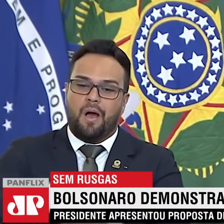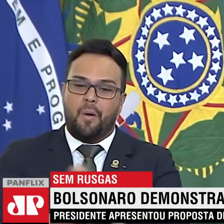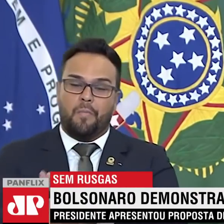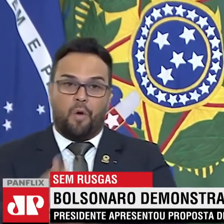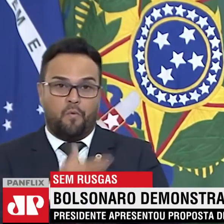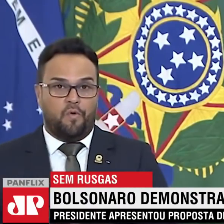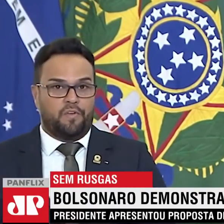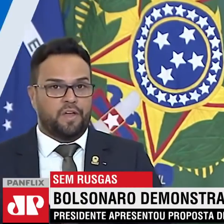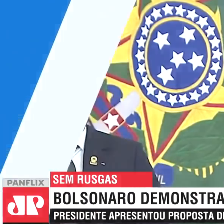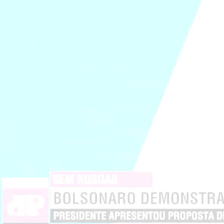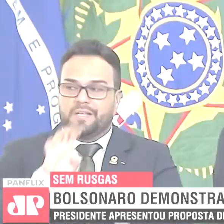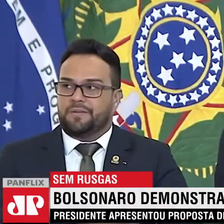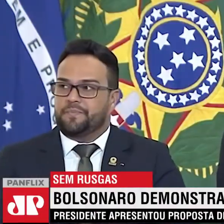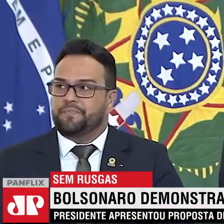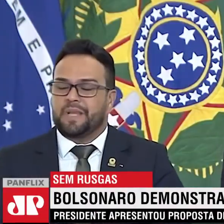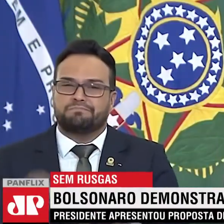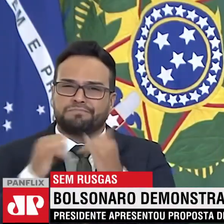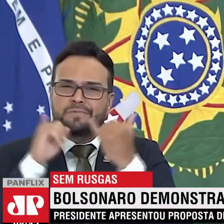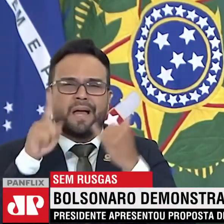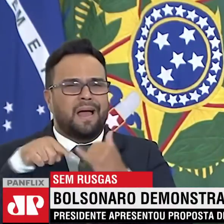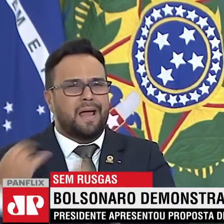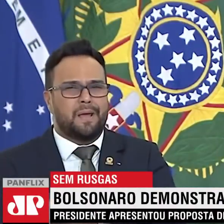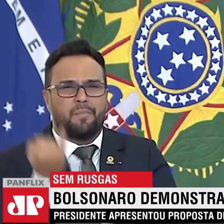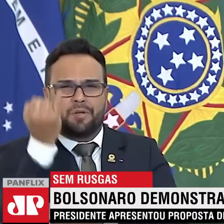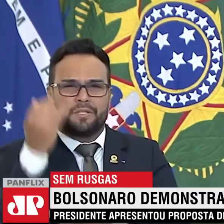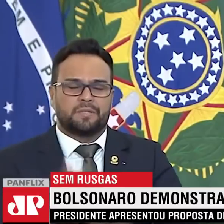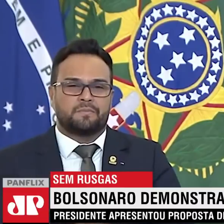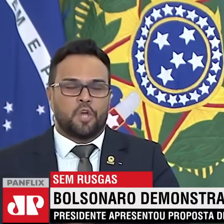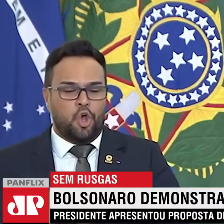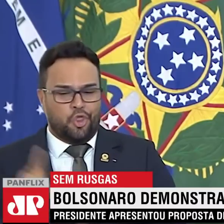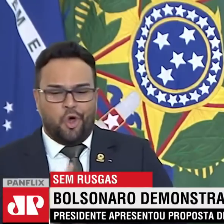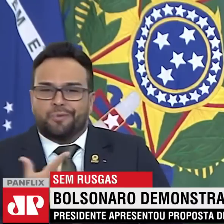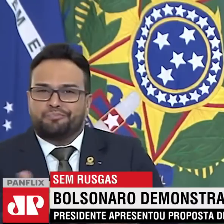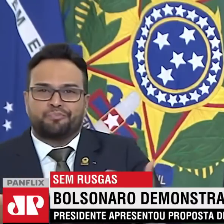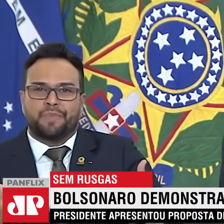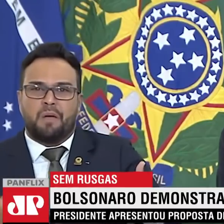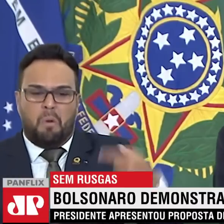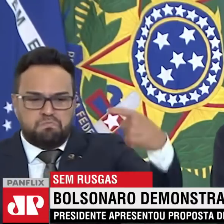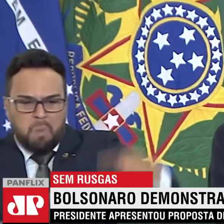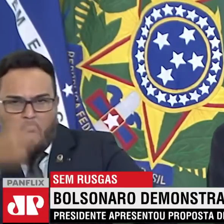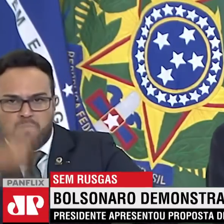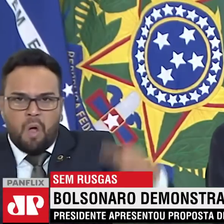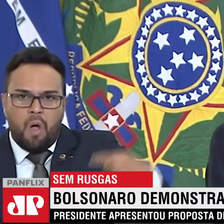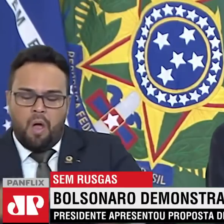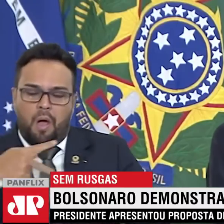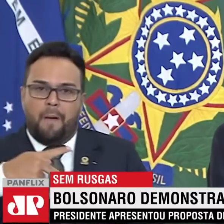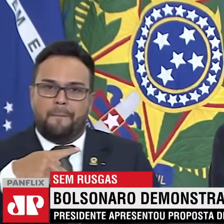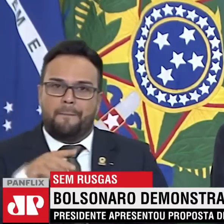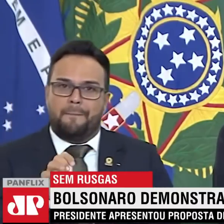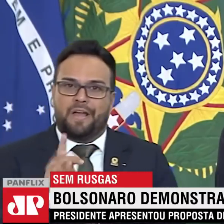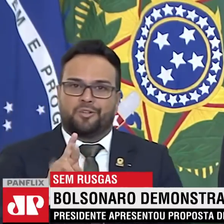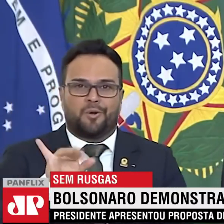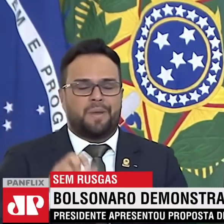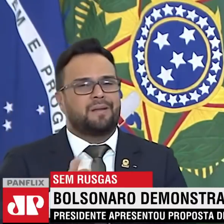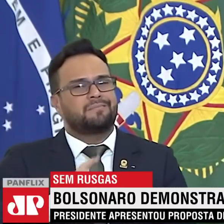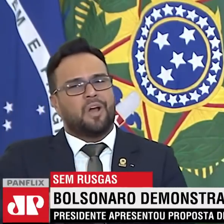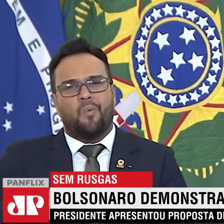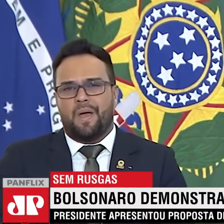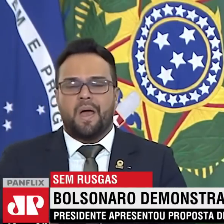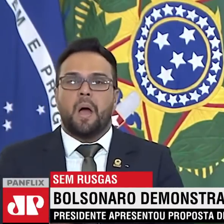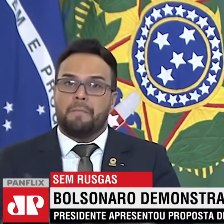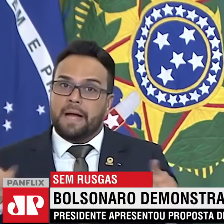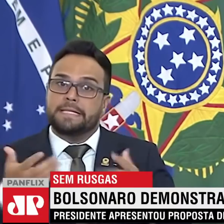tem amigos e opositores. Nós não temos uma briga com a Petrobras. Nós queremos, sim, que cada vez